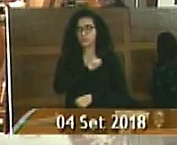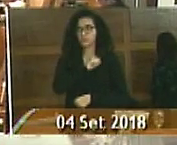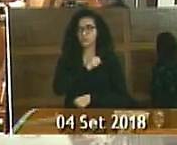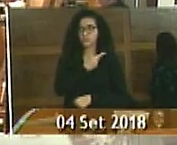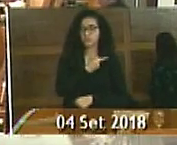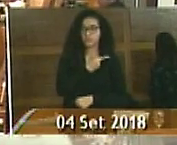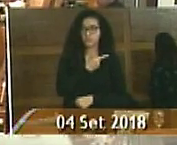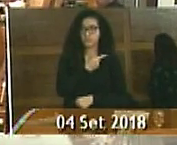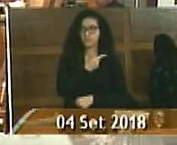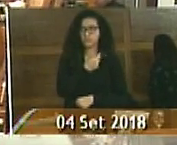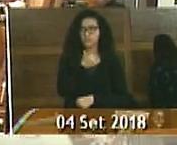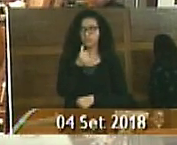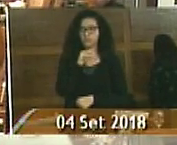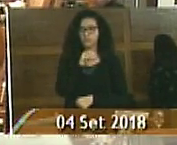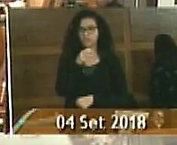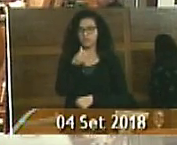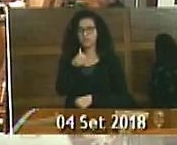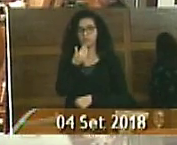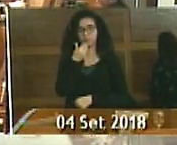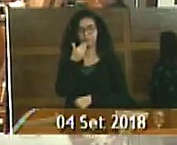Indicação 2106,